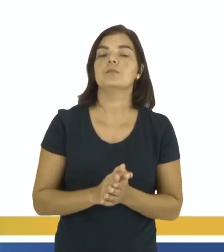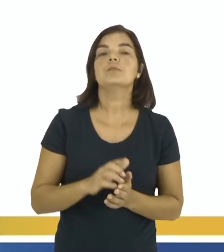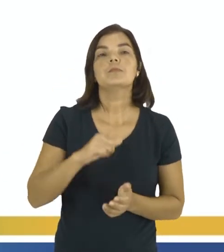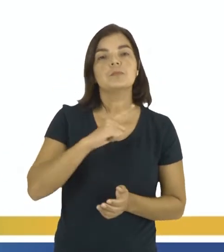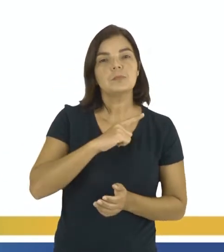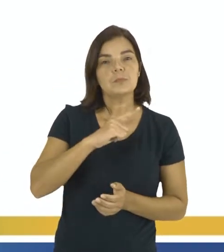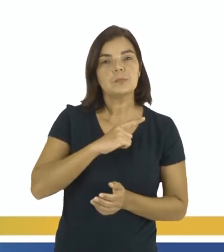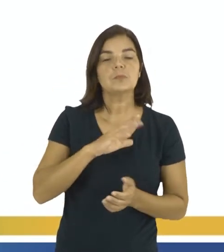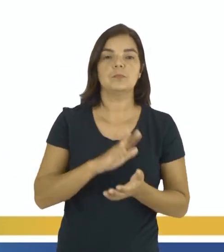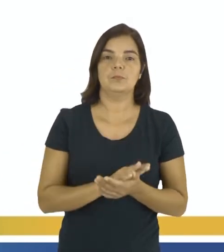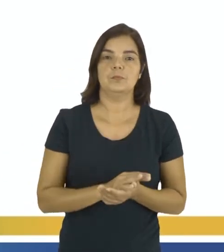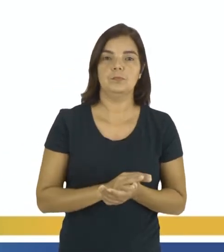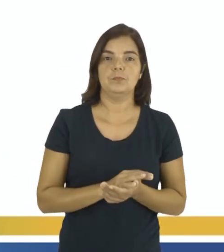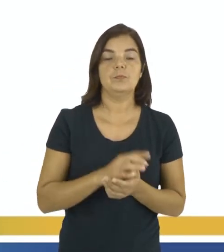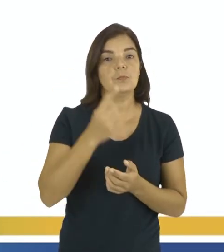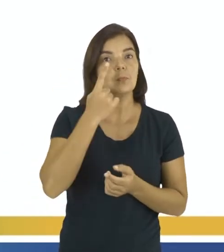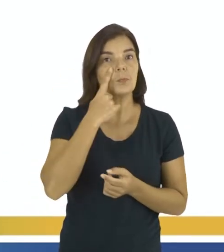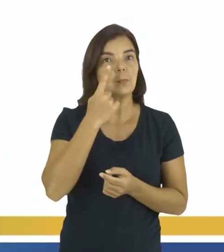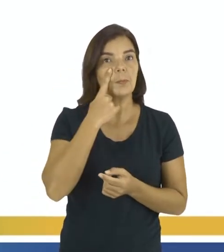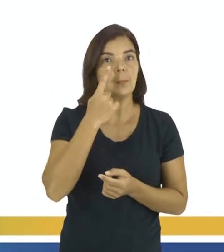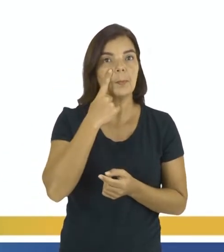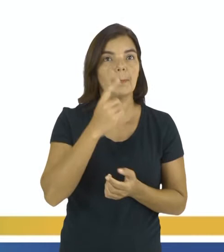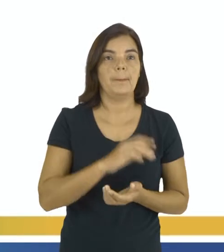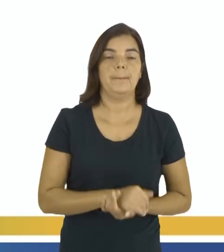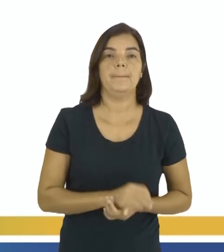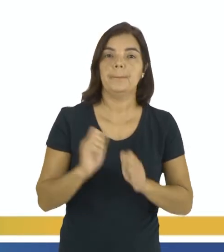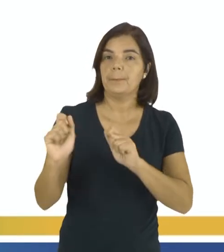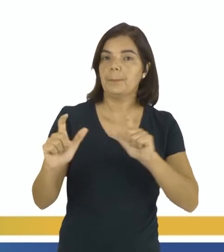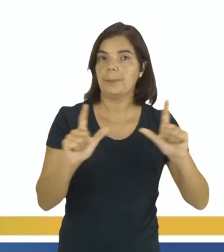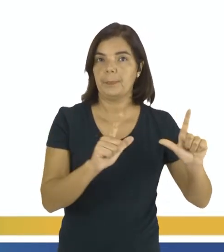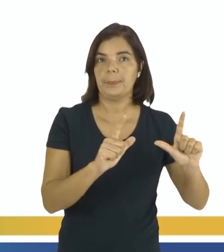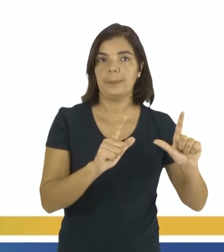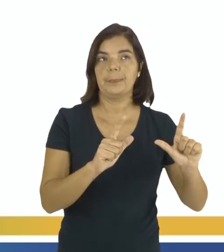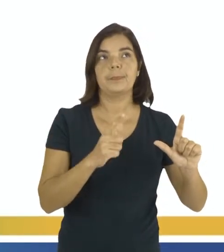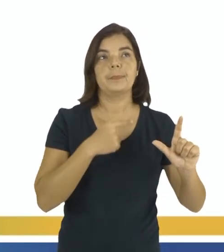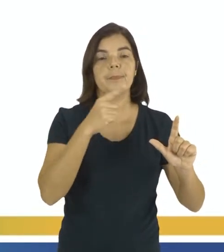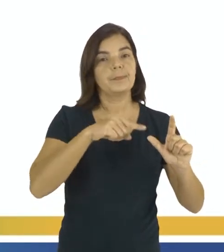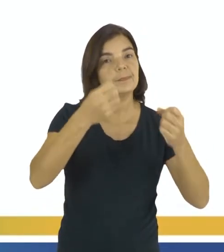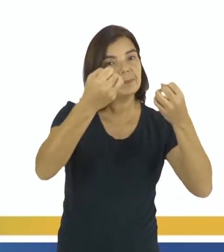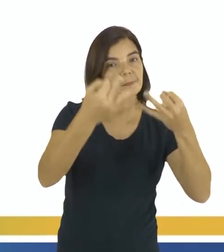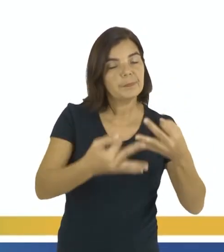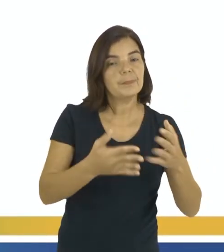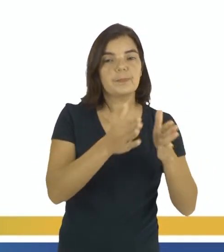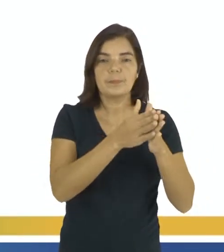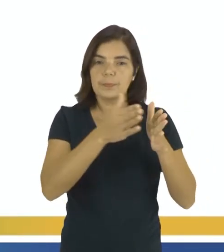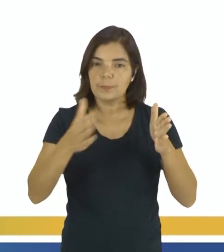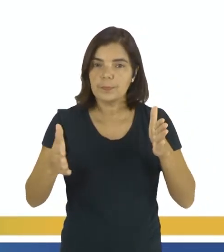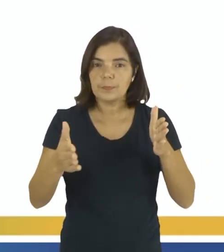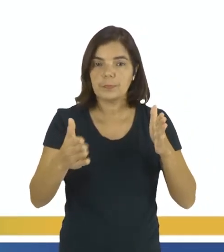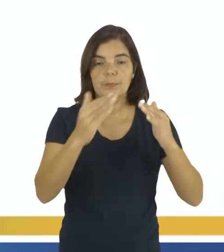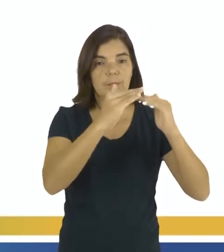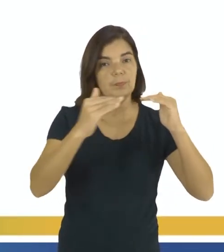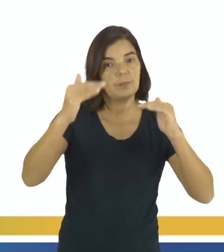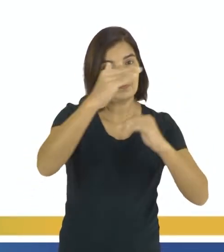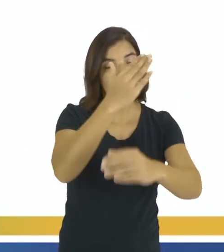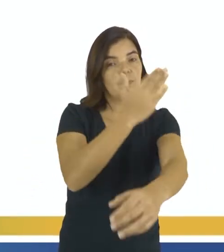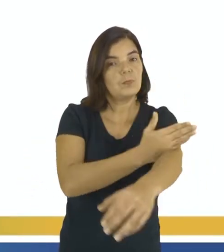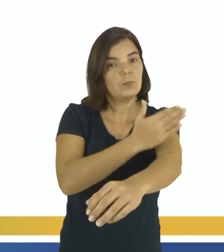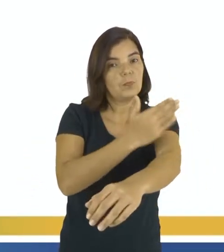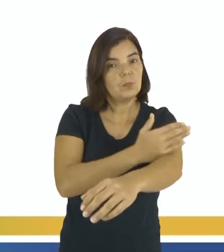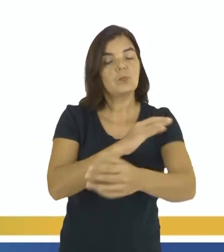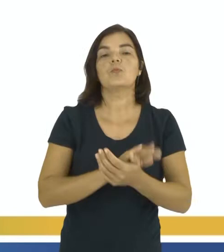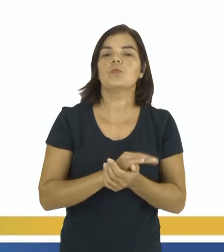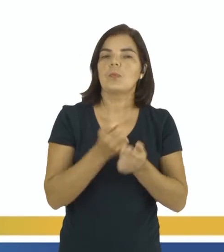cabe citar. Olhem só, prestem atenção aqui no slide. Como eu disse para vocês, durante a Alta Idade Média, nós tínhamos o quê?